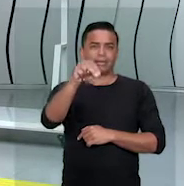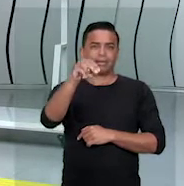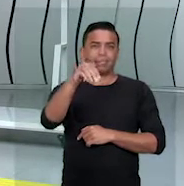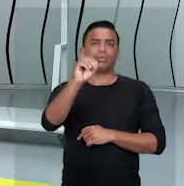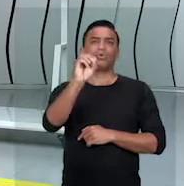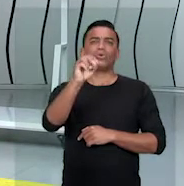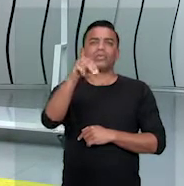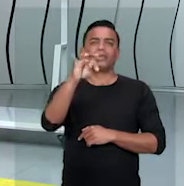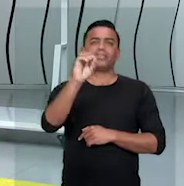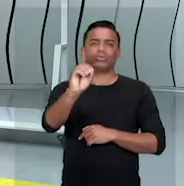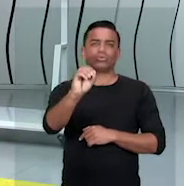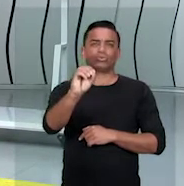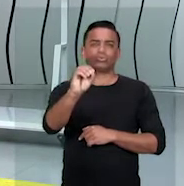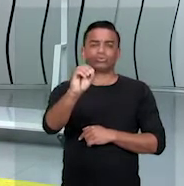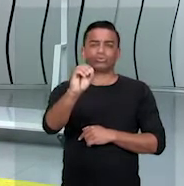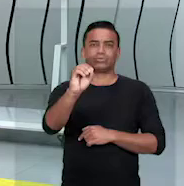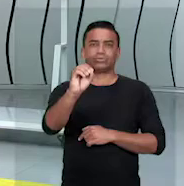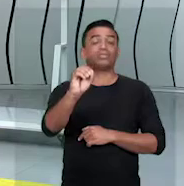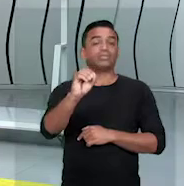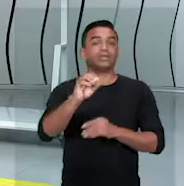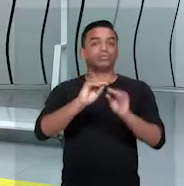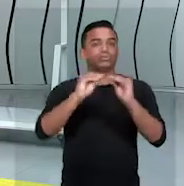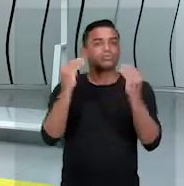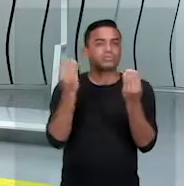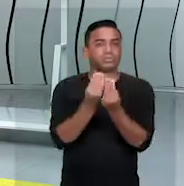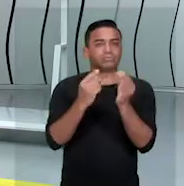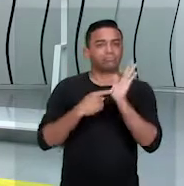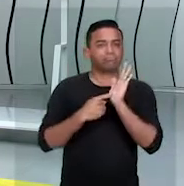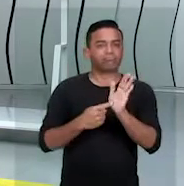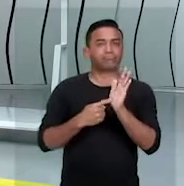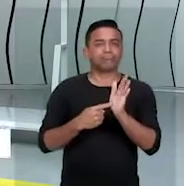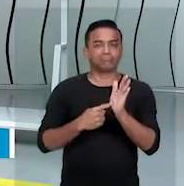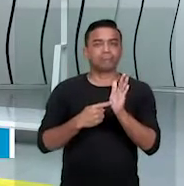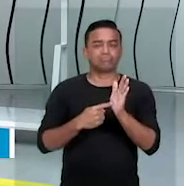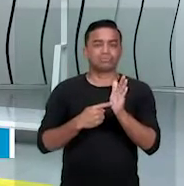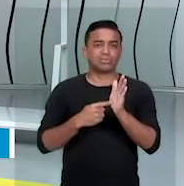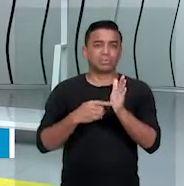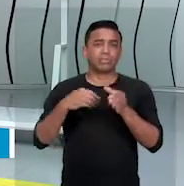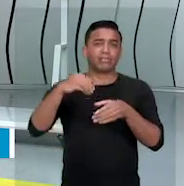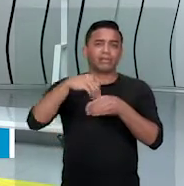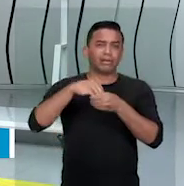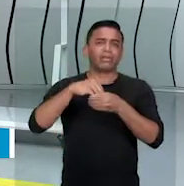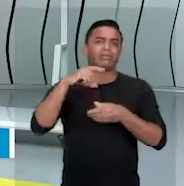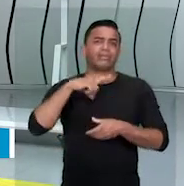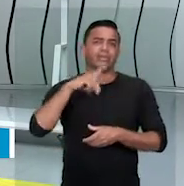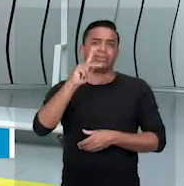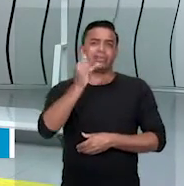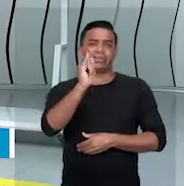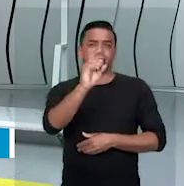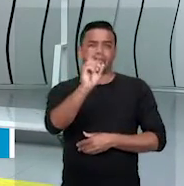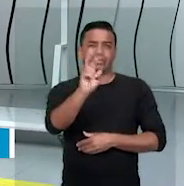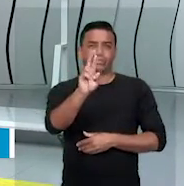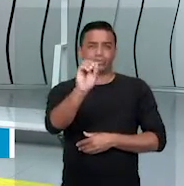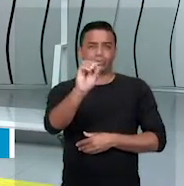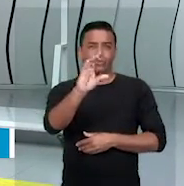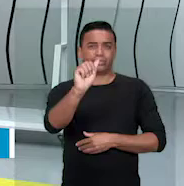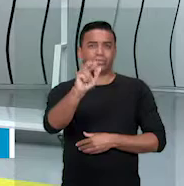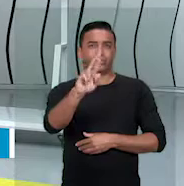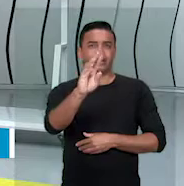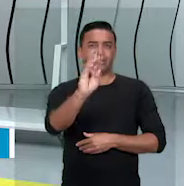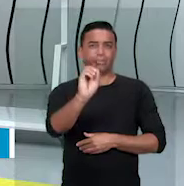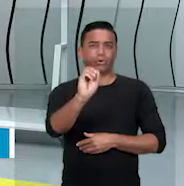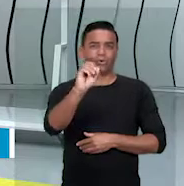objetivo reconhecer as substâncias que apresentam, né, essa função hidrocarboneto e ainda nomear elas,